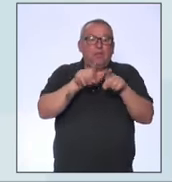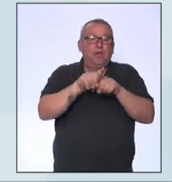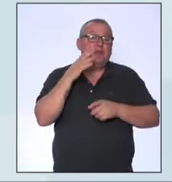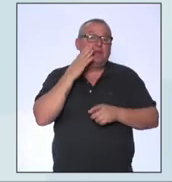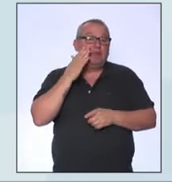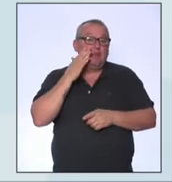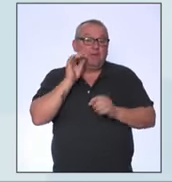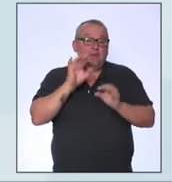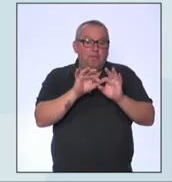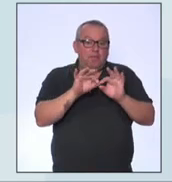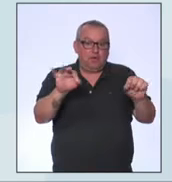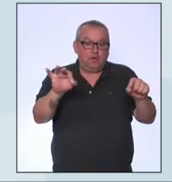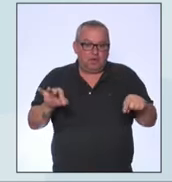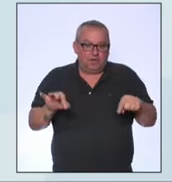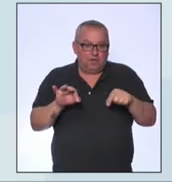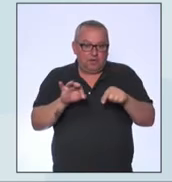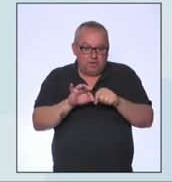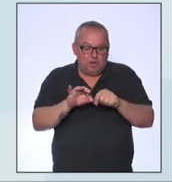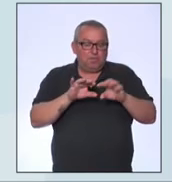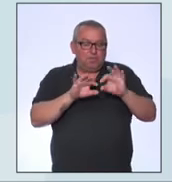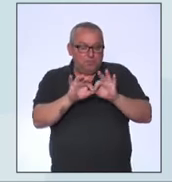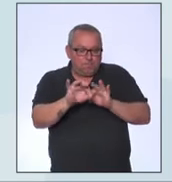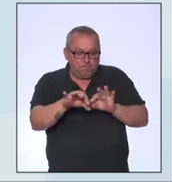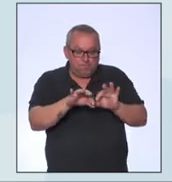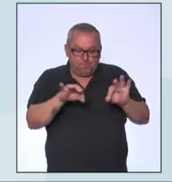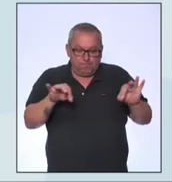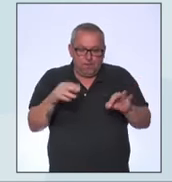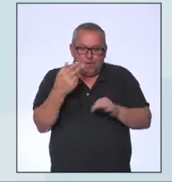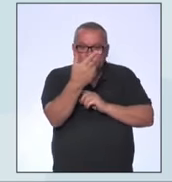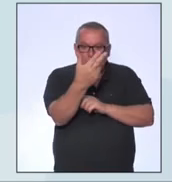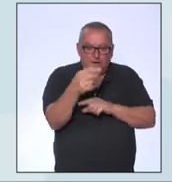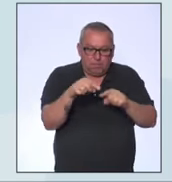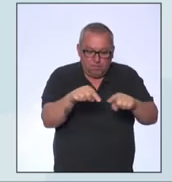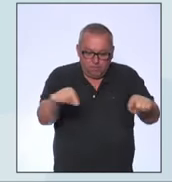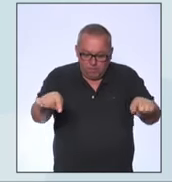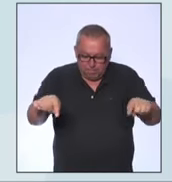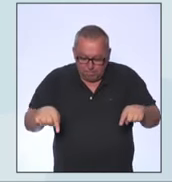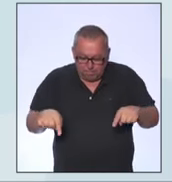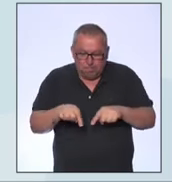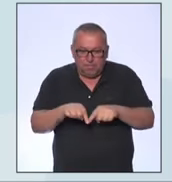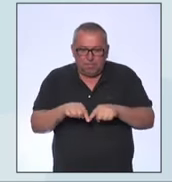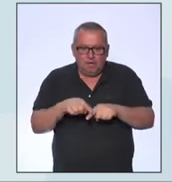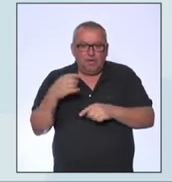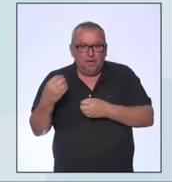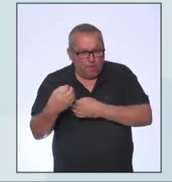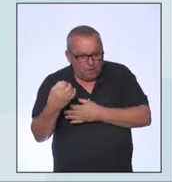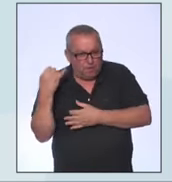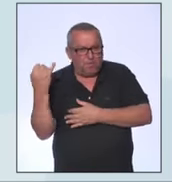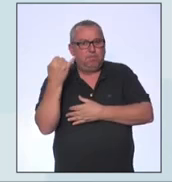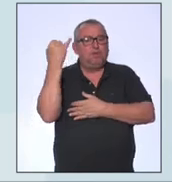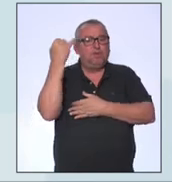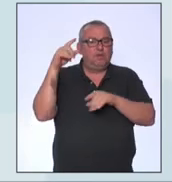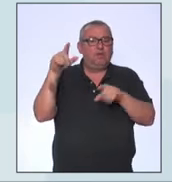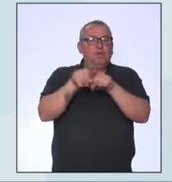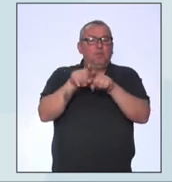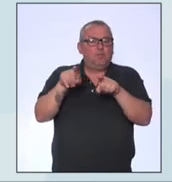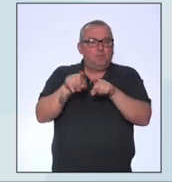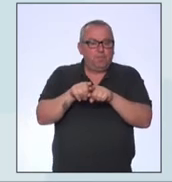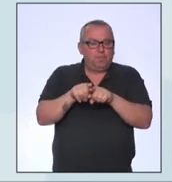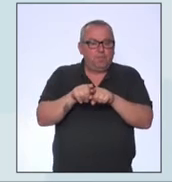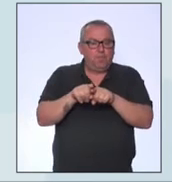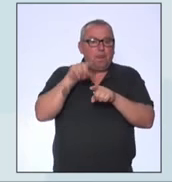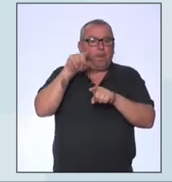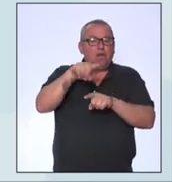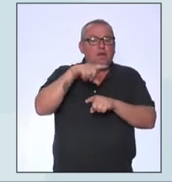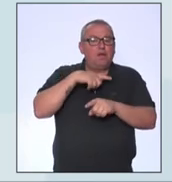sabendo que a medida da largura e do comprimento do quarto eram iguais. Informação importante, hein? Com